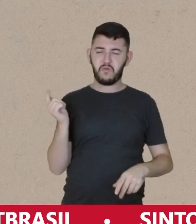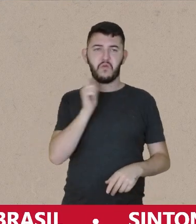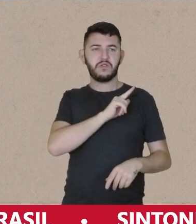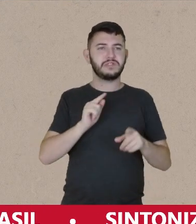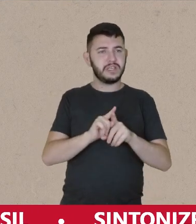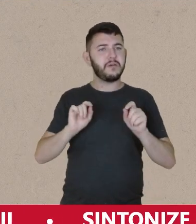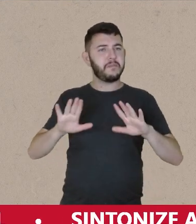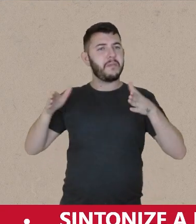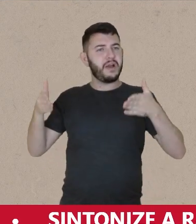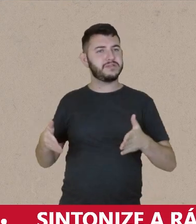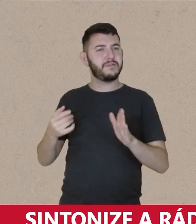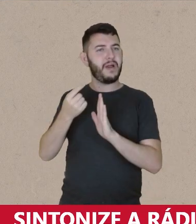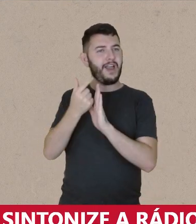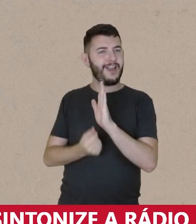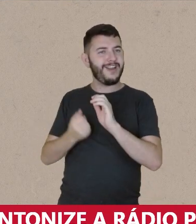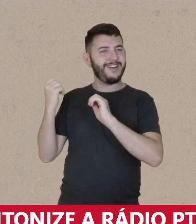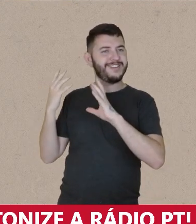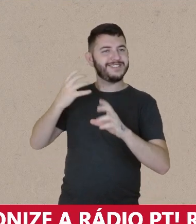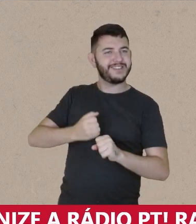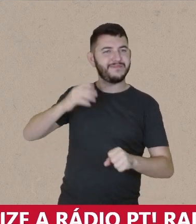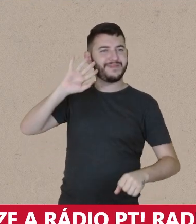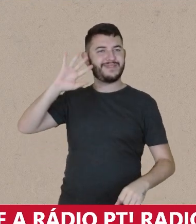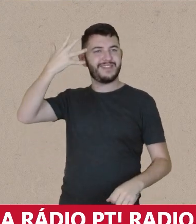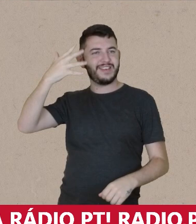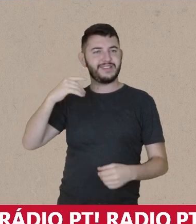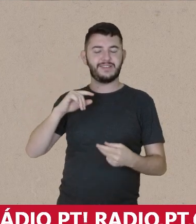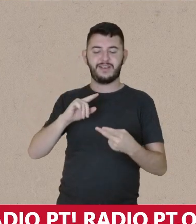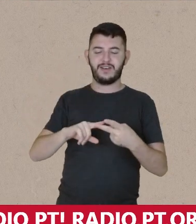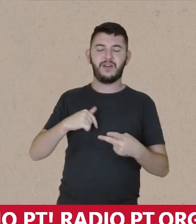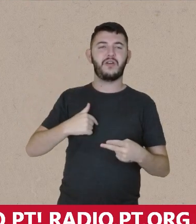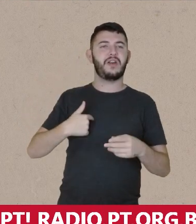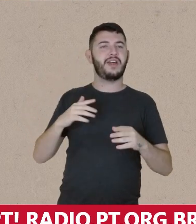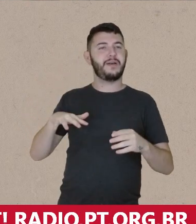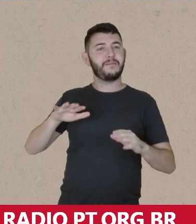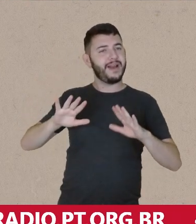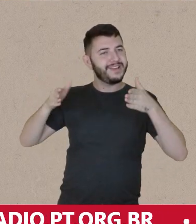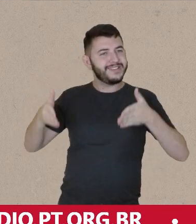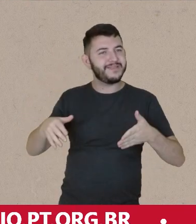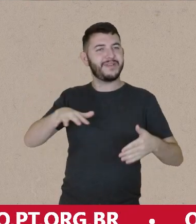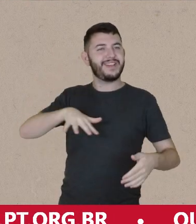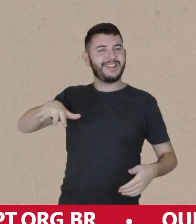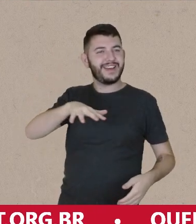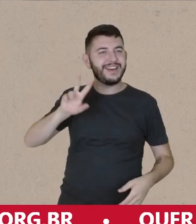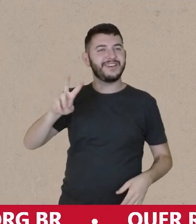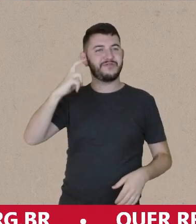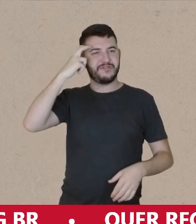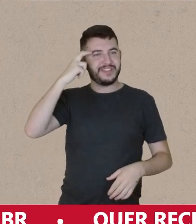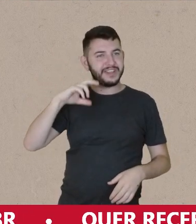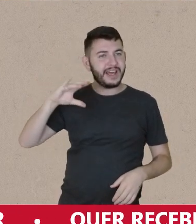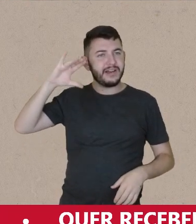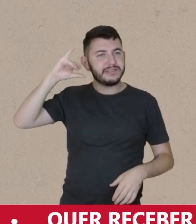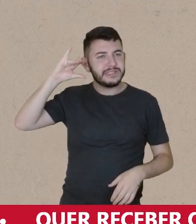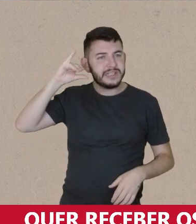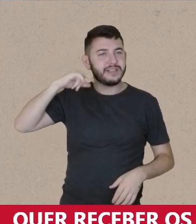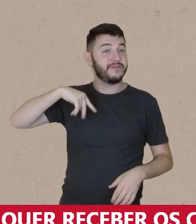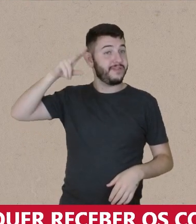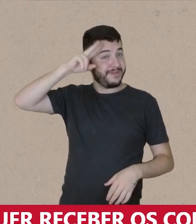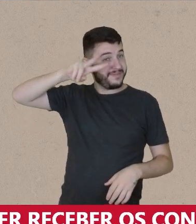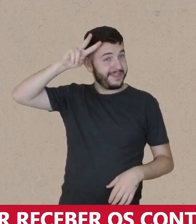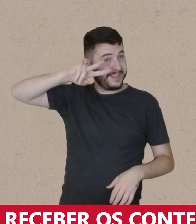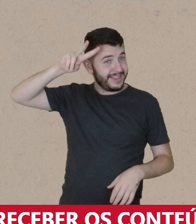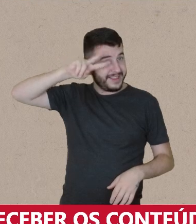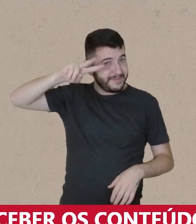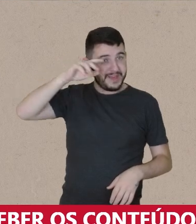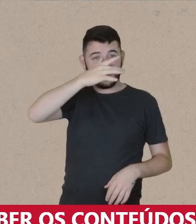Lula, mas também na vida cultural, científica. Vamos lembrar, né? Que os trabalhadores passaram a